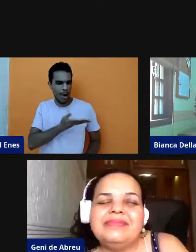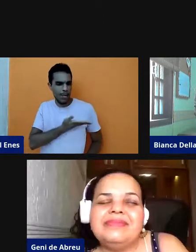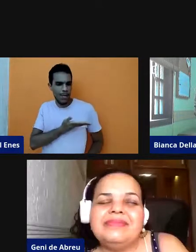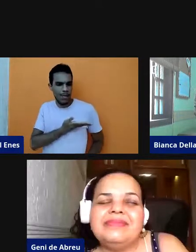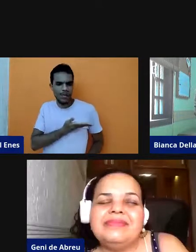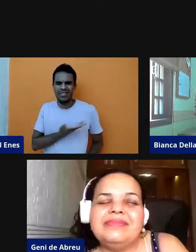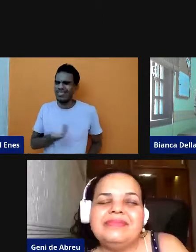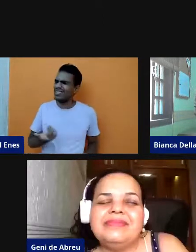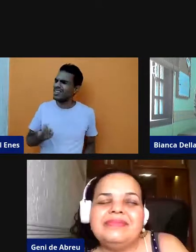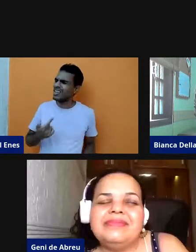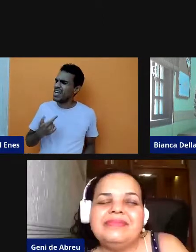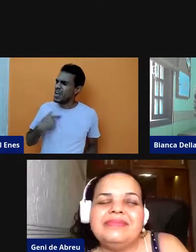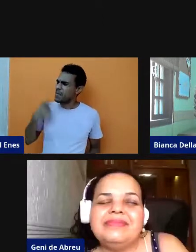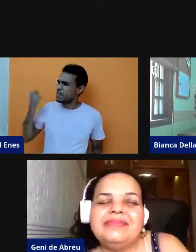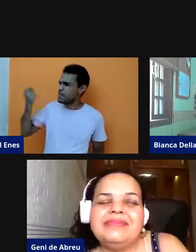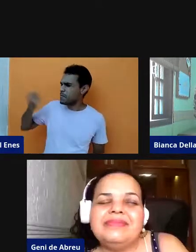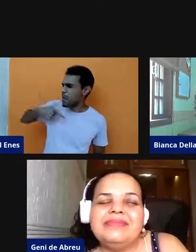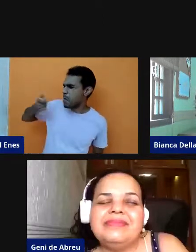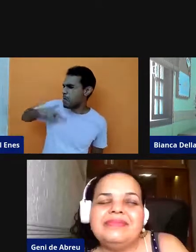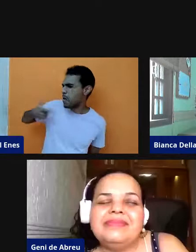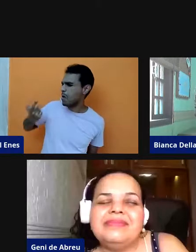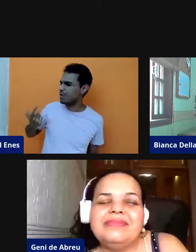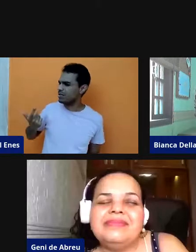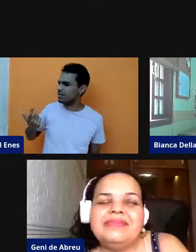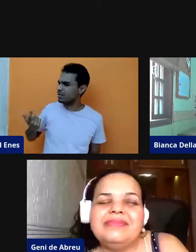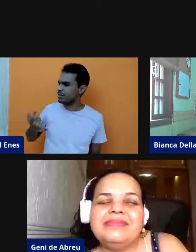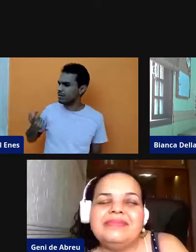tão criticada quando lancei Perto do Coração